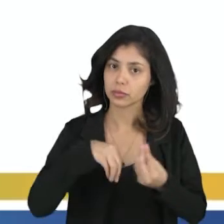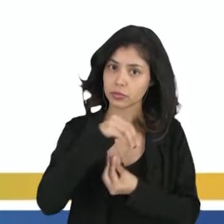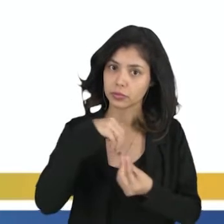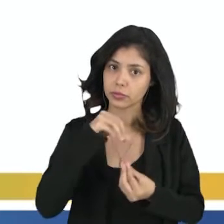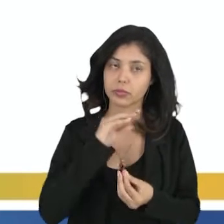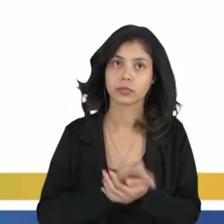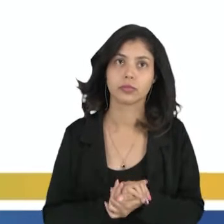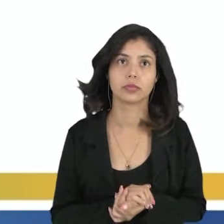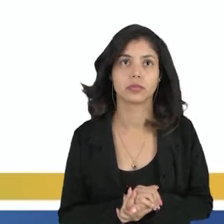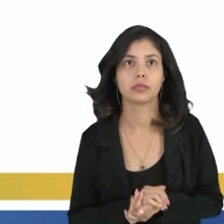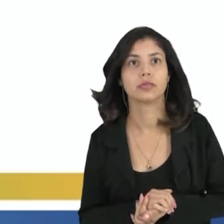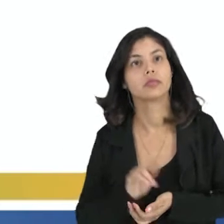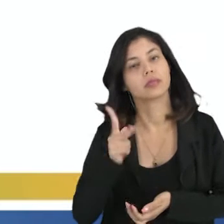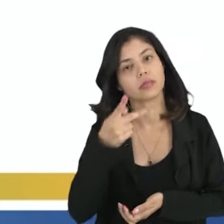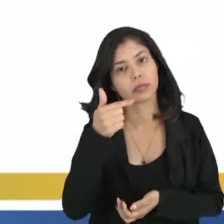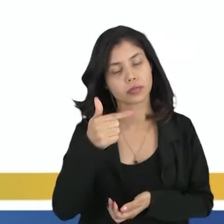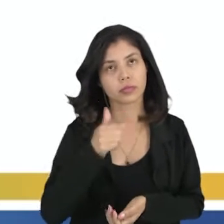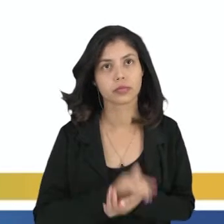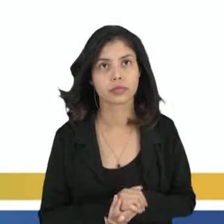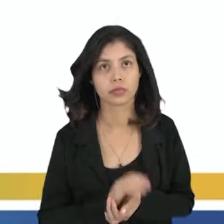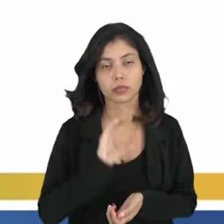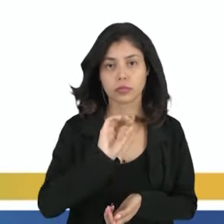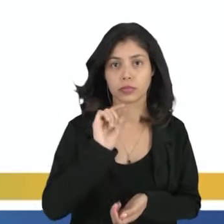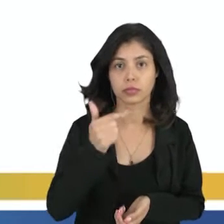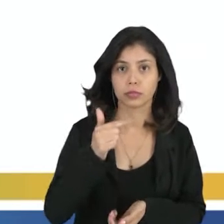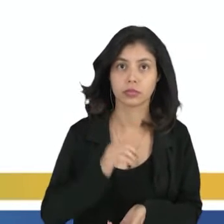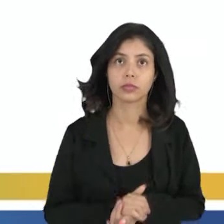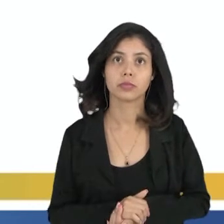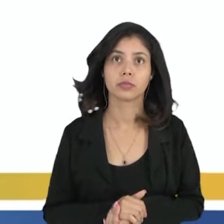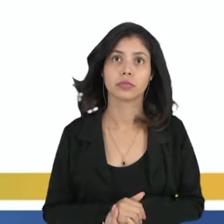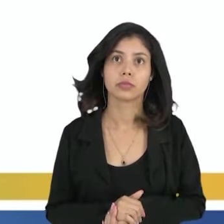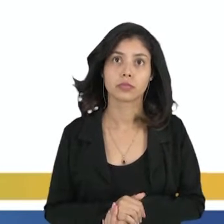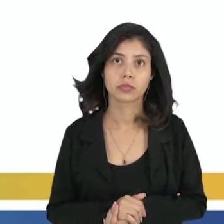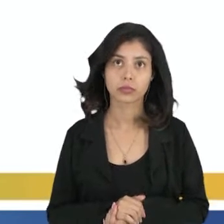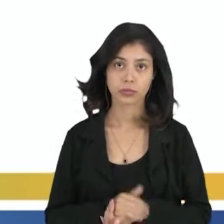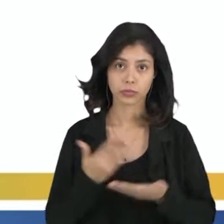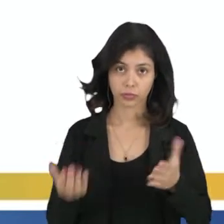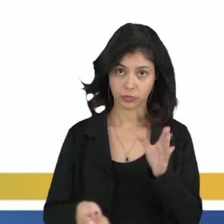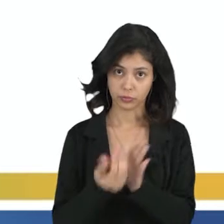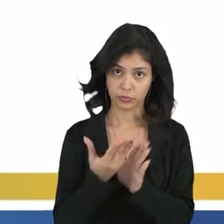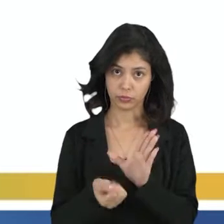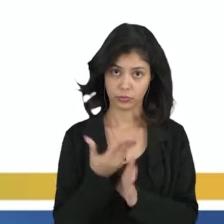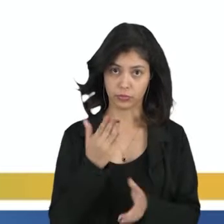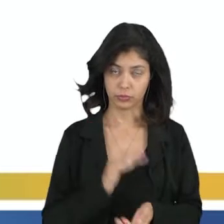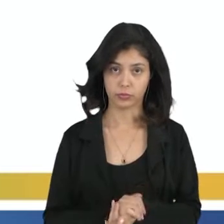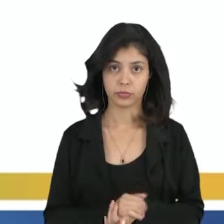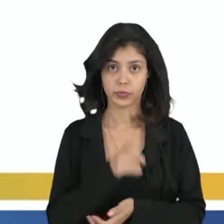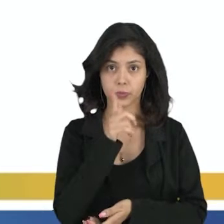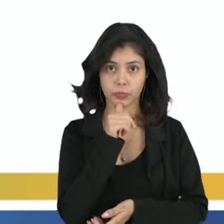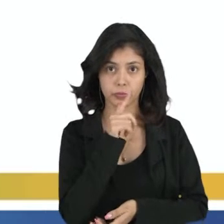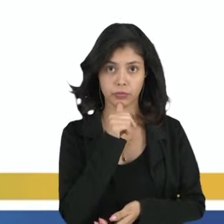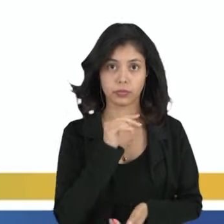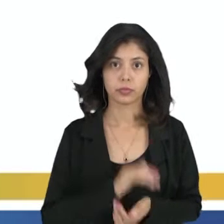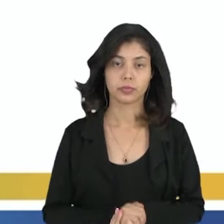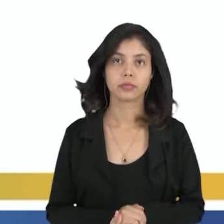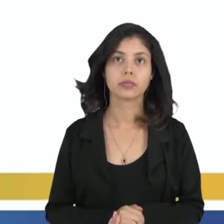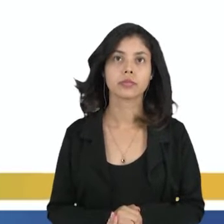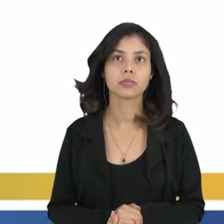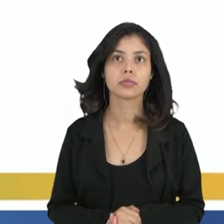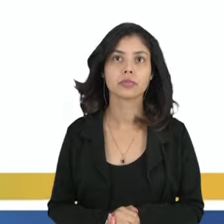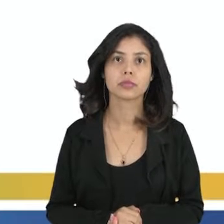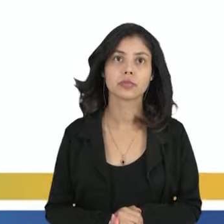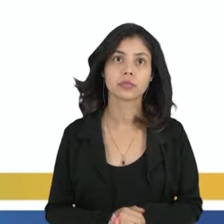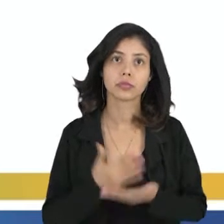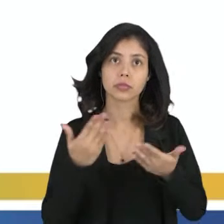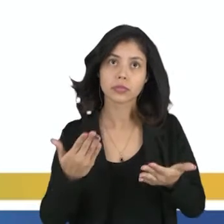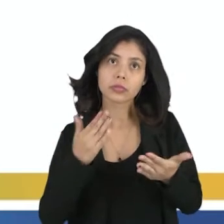gente tinha H2 e O2. Aqui no produto, nós só temos água. Então, a gente pode observar o